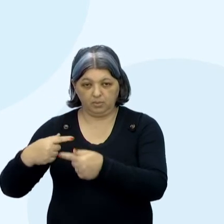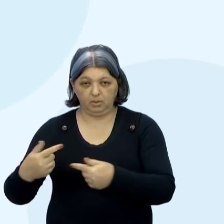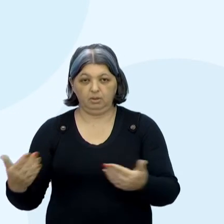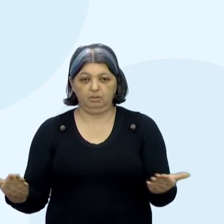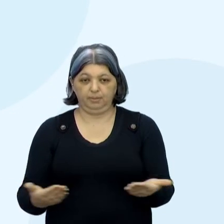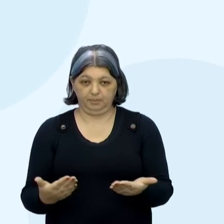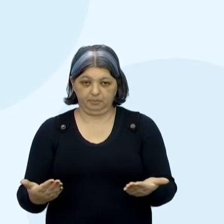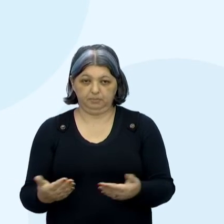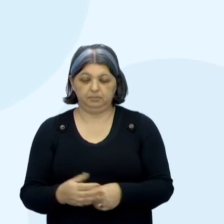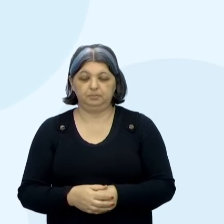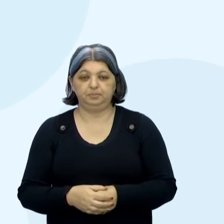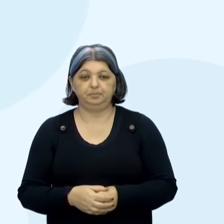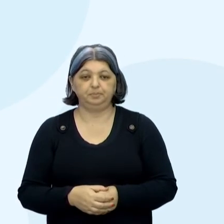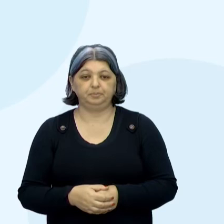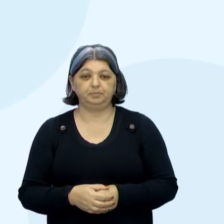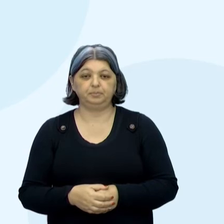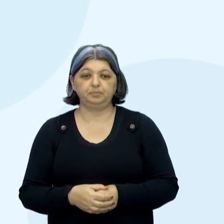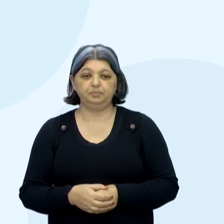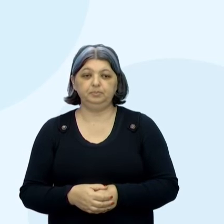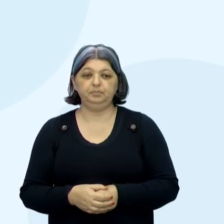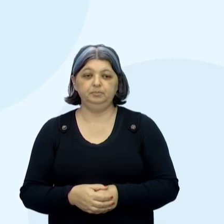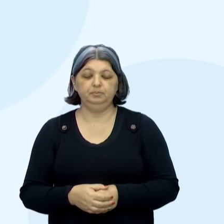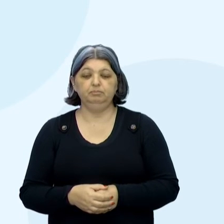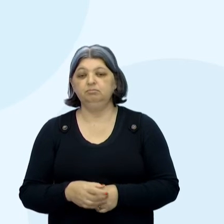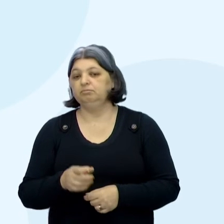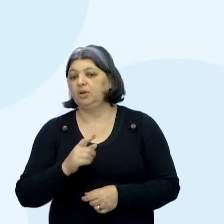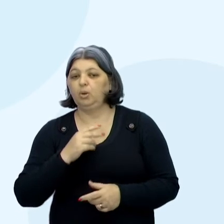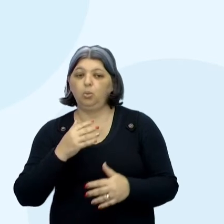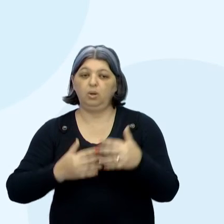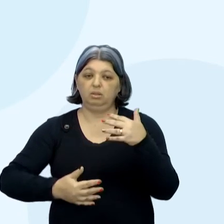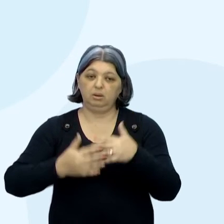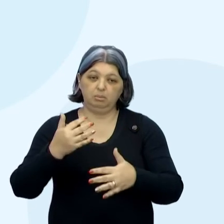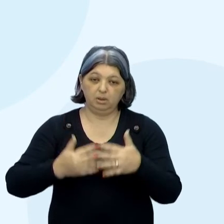atual, sem comprometer a capacidade de atender às